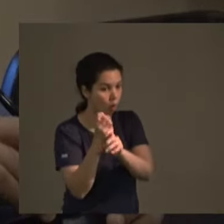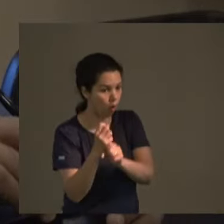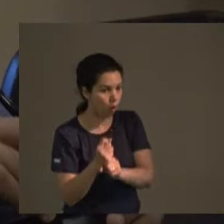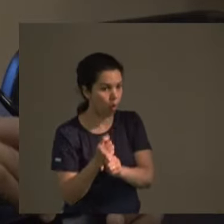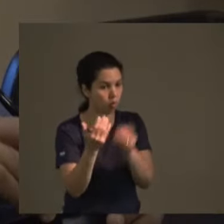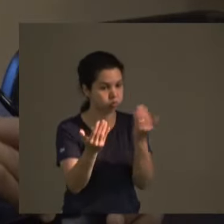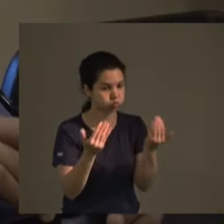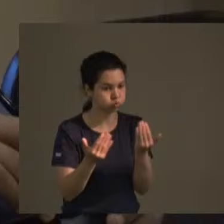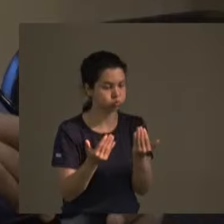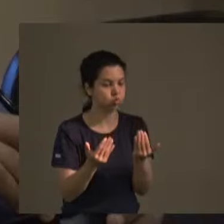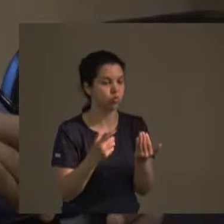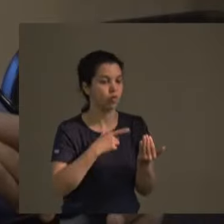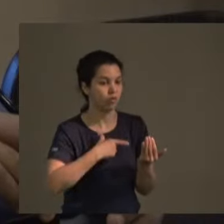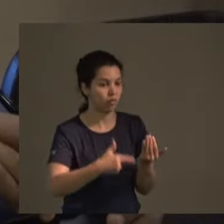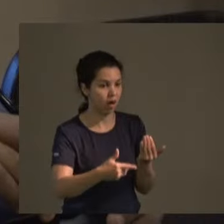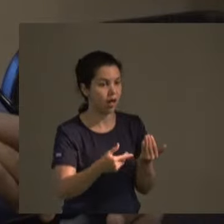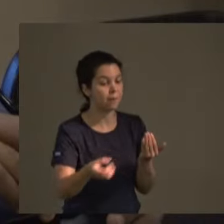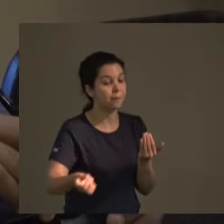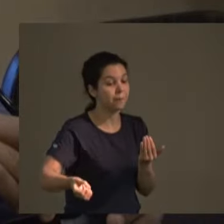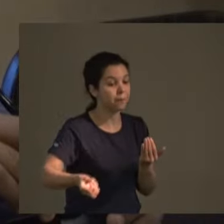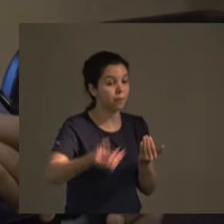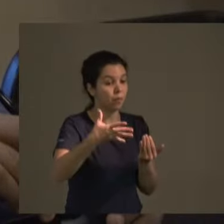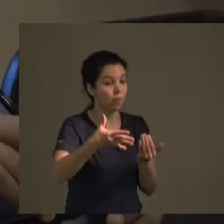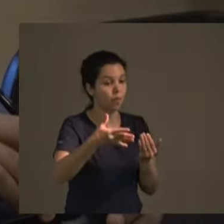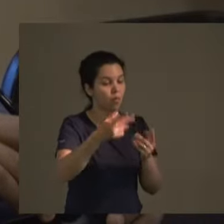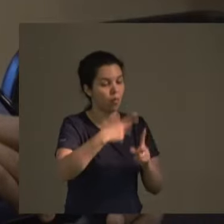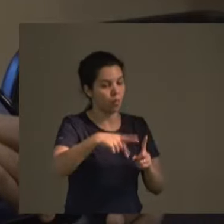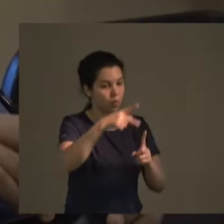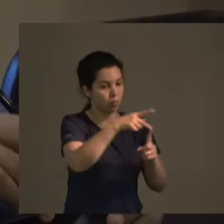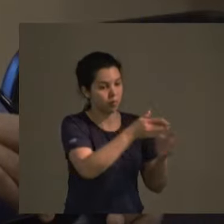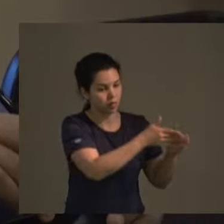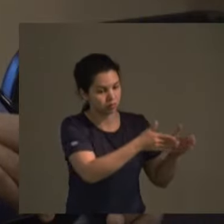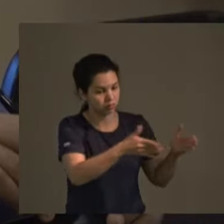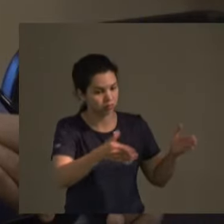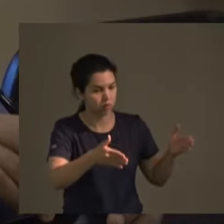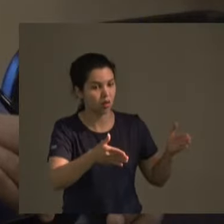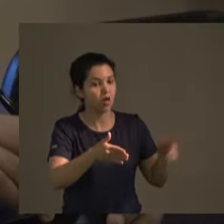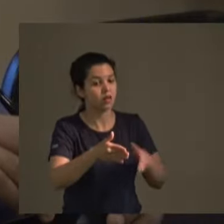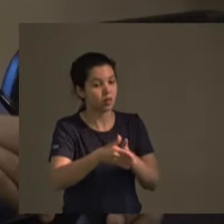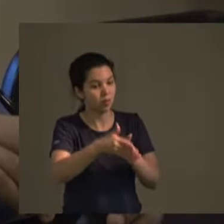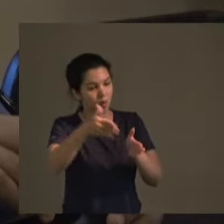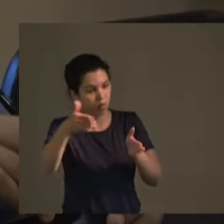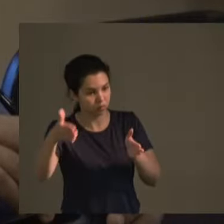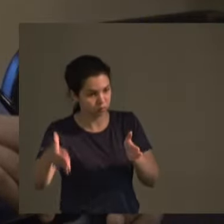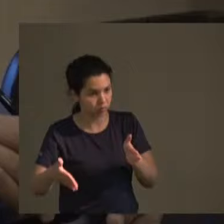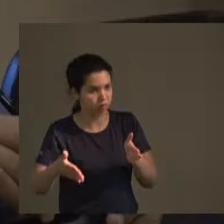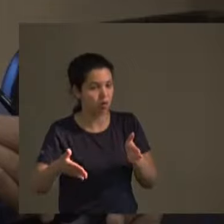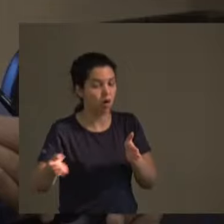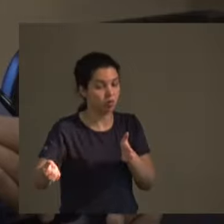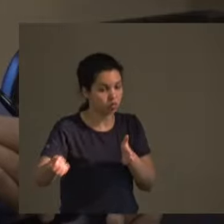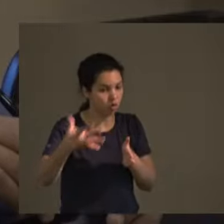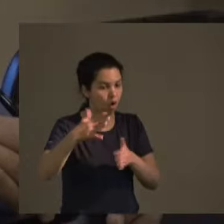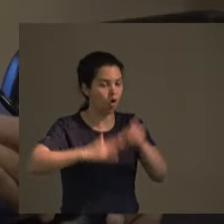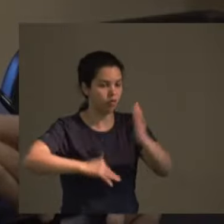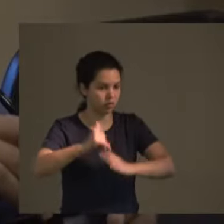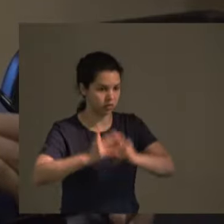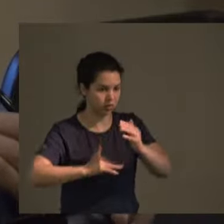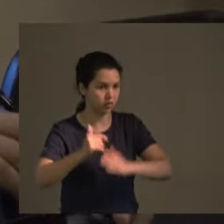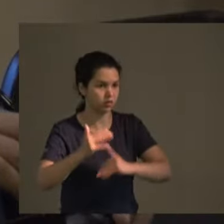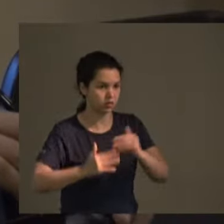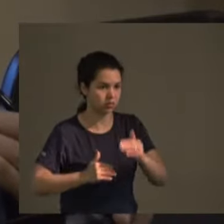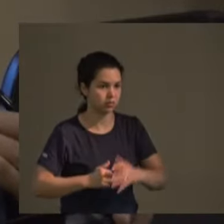e outras ações estarão entrando aí nesses eixos, ações que ganharão maturidade até lá, assim a gente